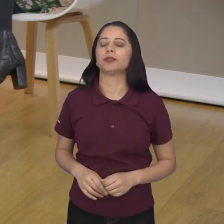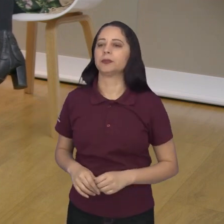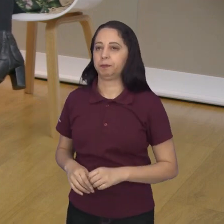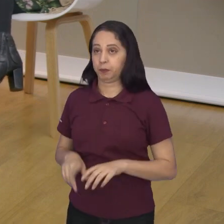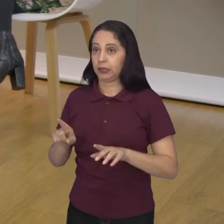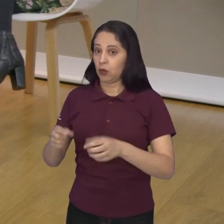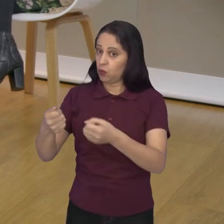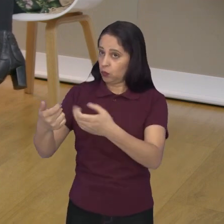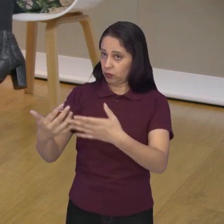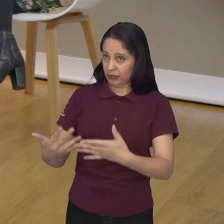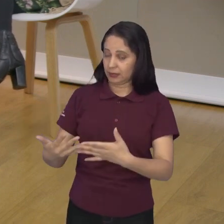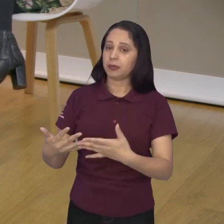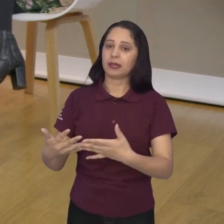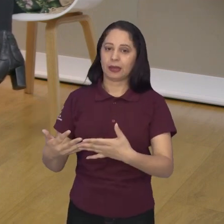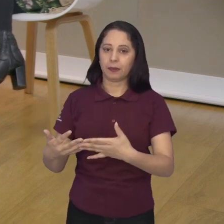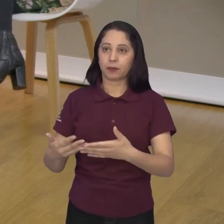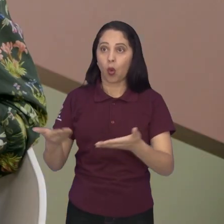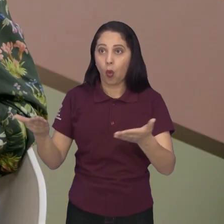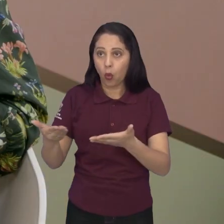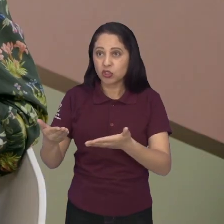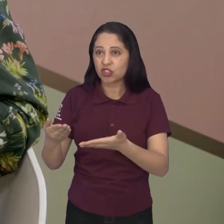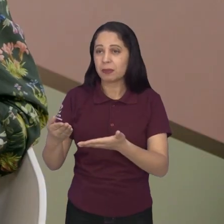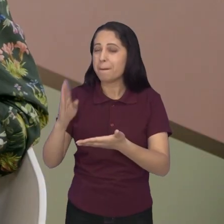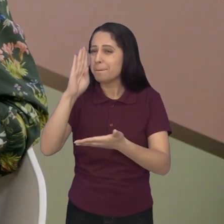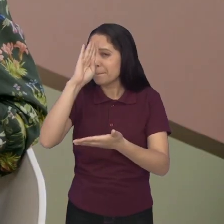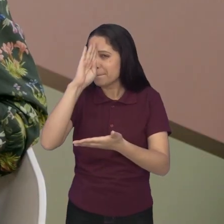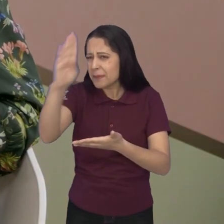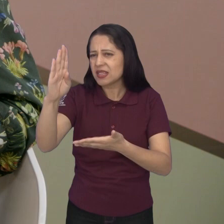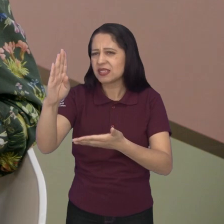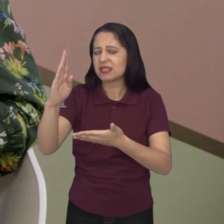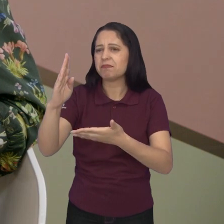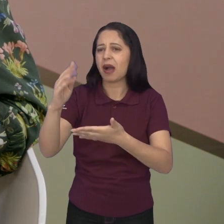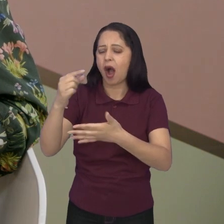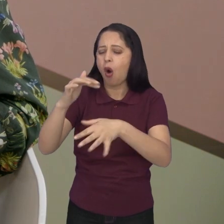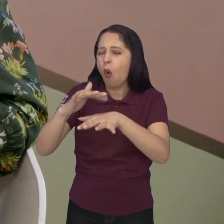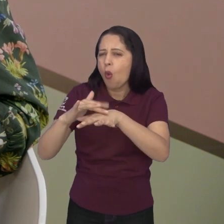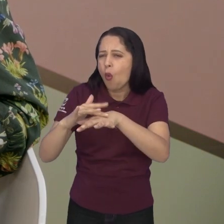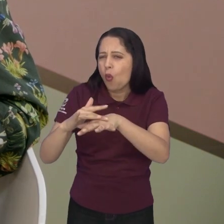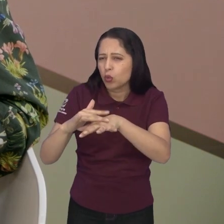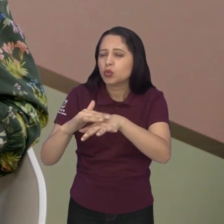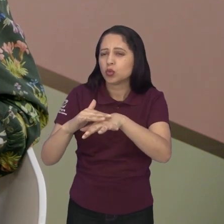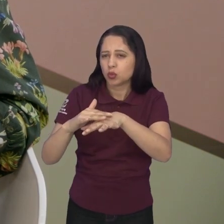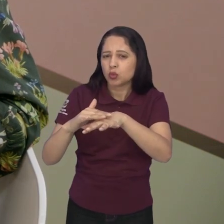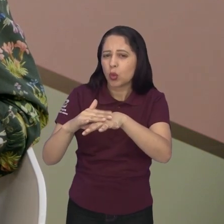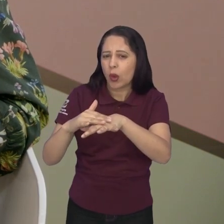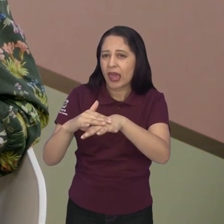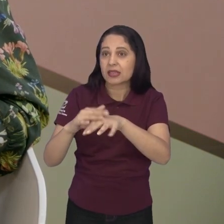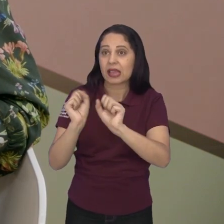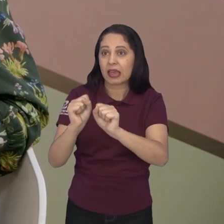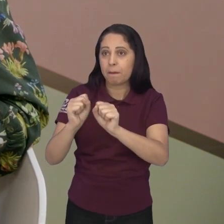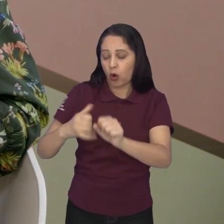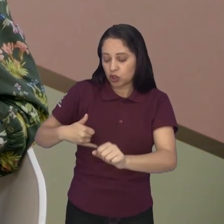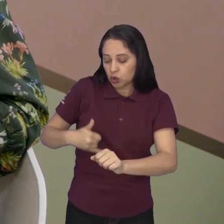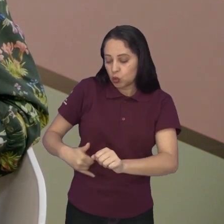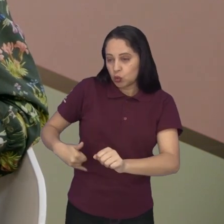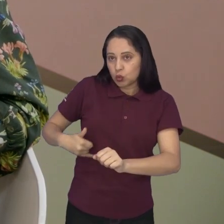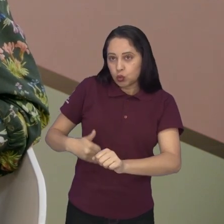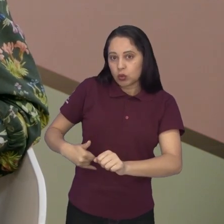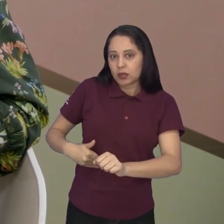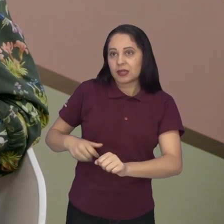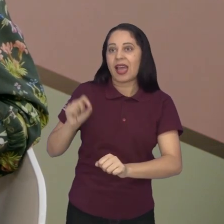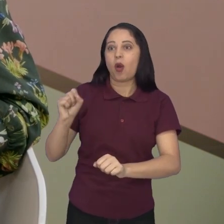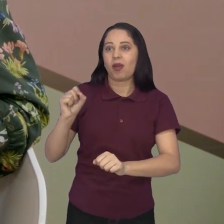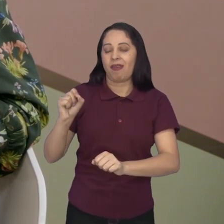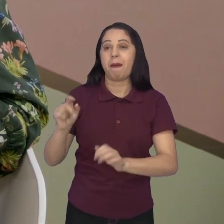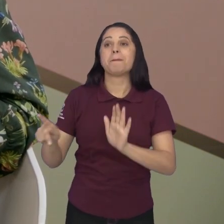pouquinho do gancho que ela falou, né? Hoje uma das principais doenças que acumula gordura no fígado é